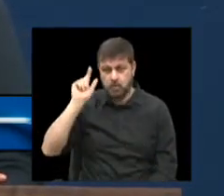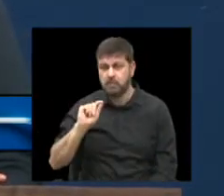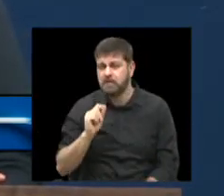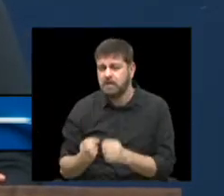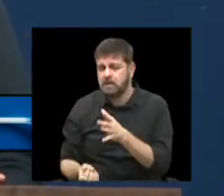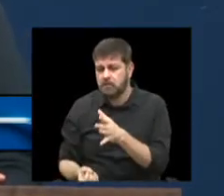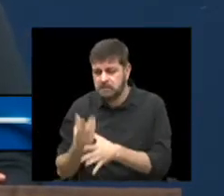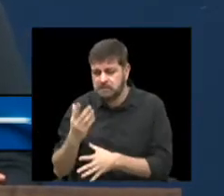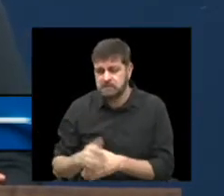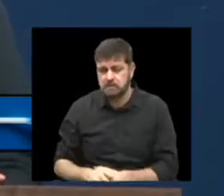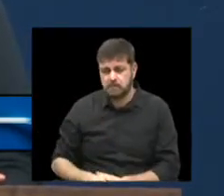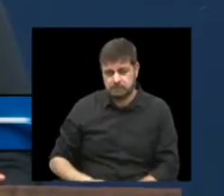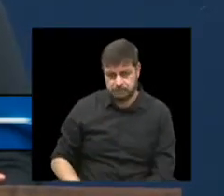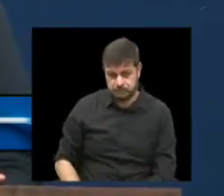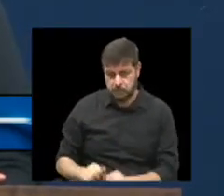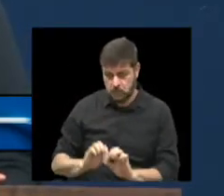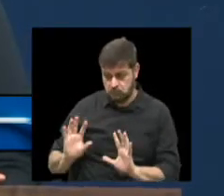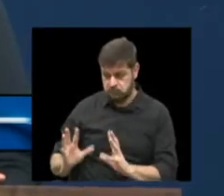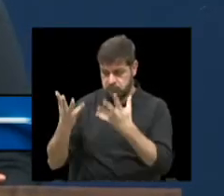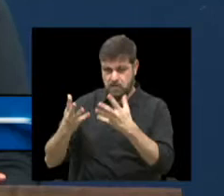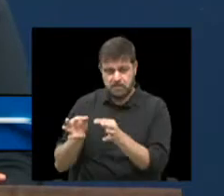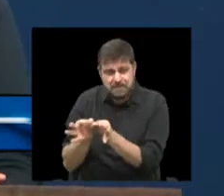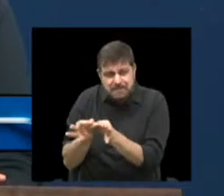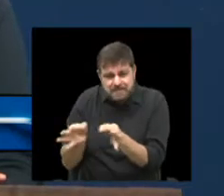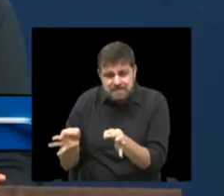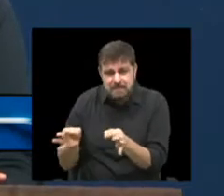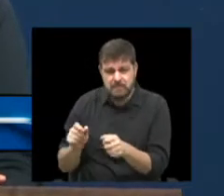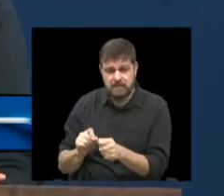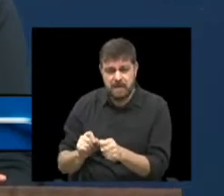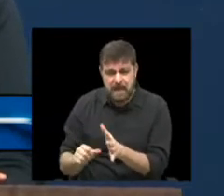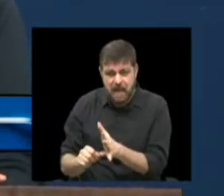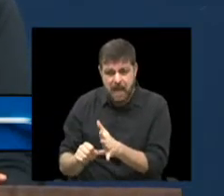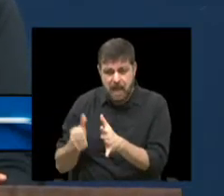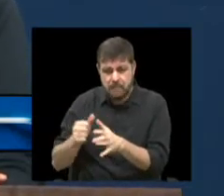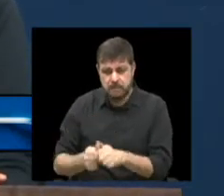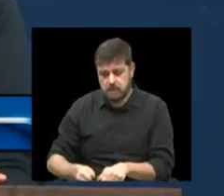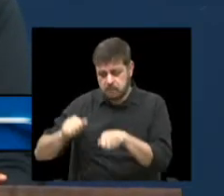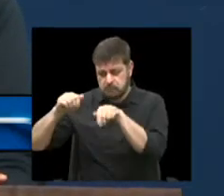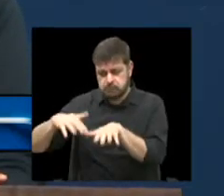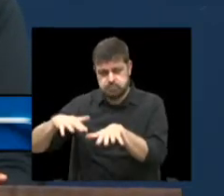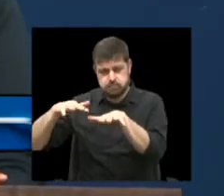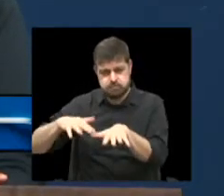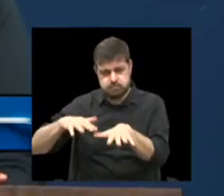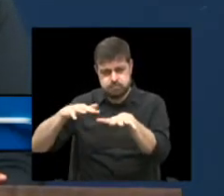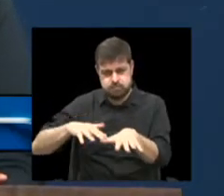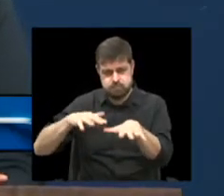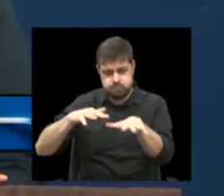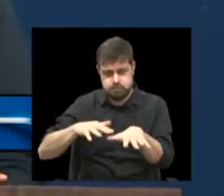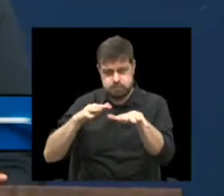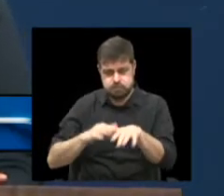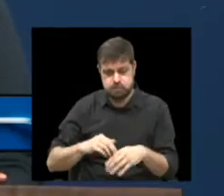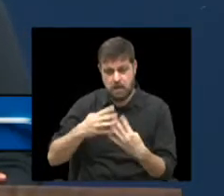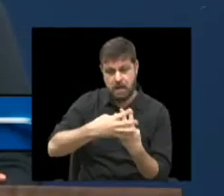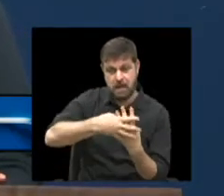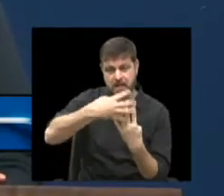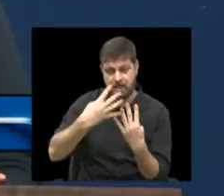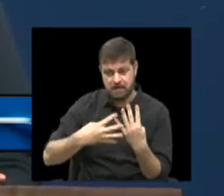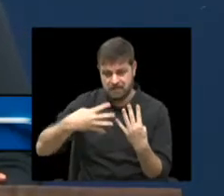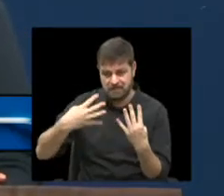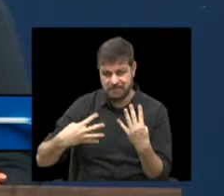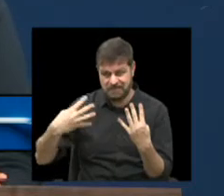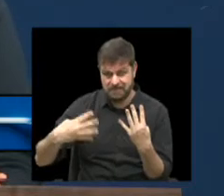evento muito simbólico, que foi a primeira parada LGBT de Barão Geraldo, como início